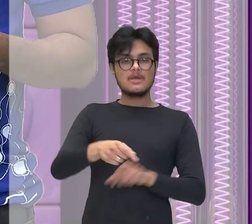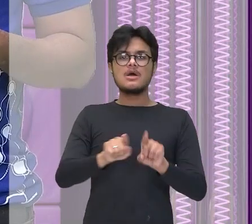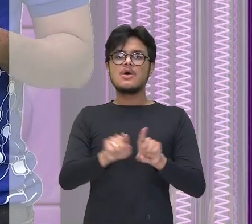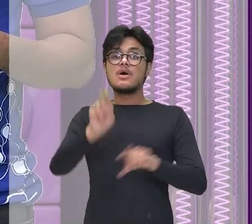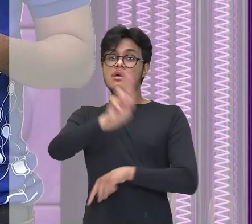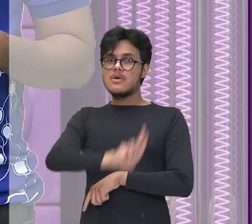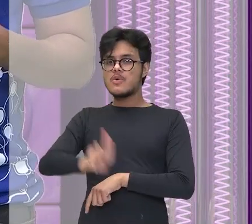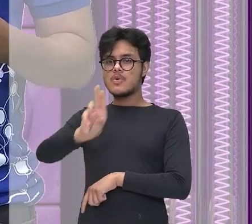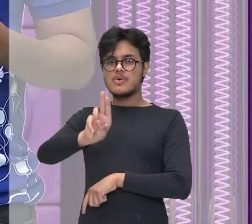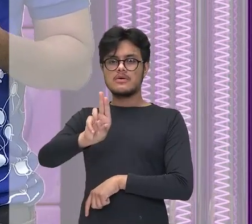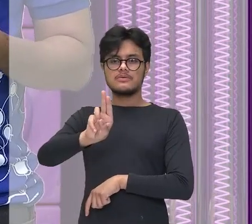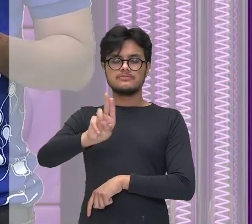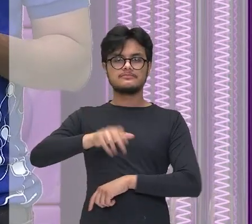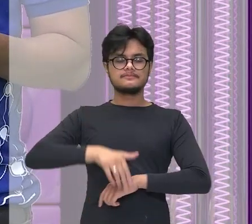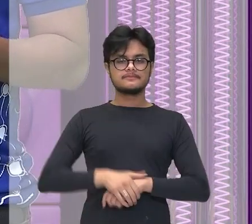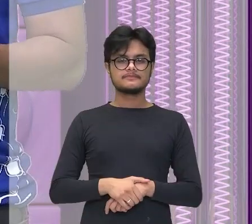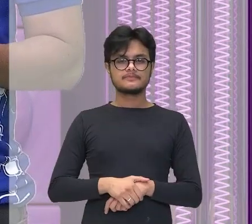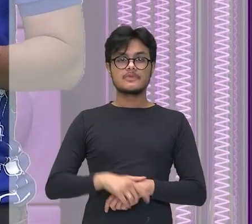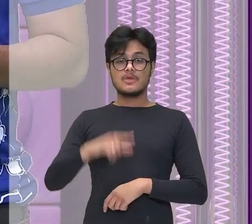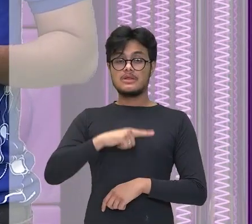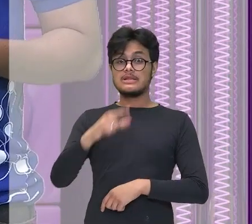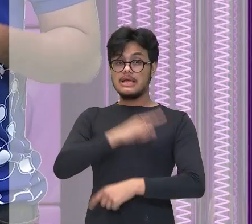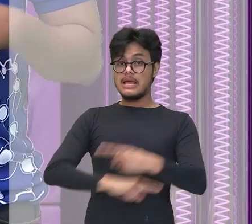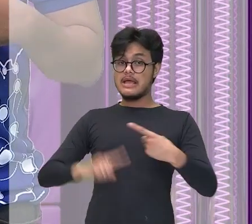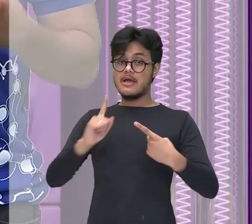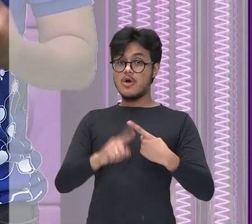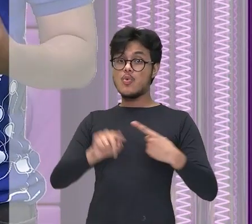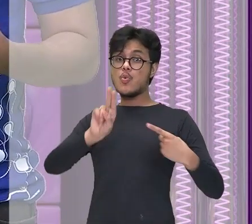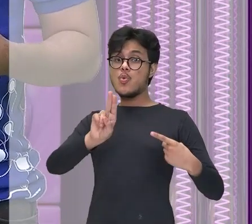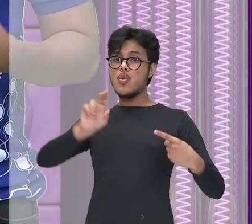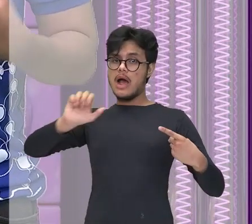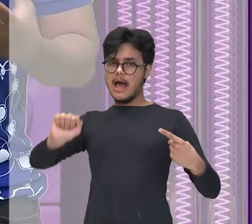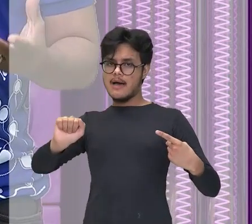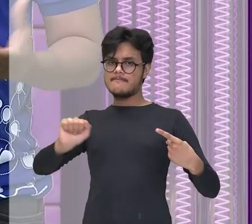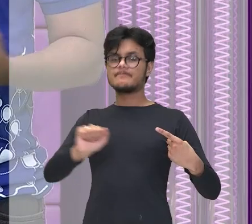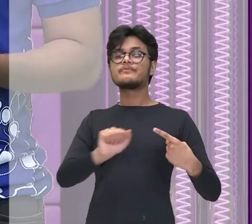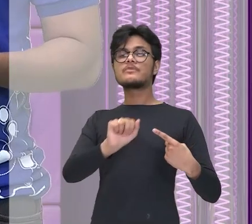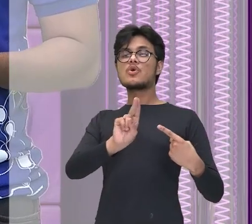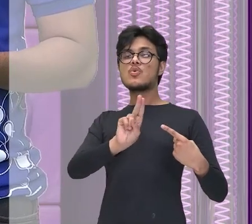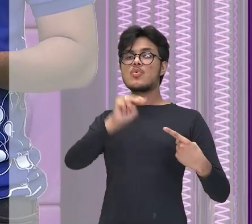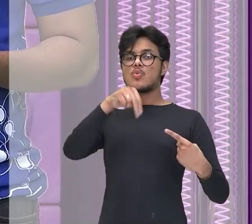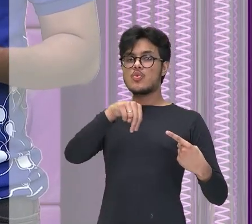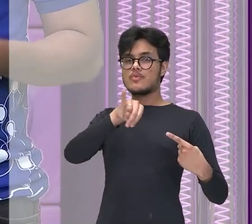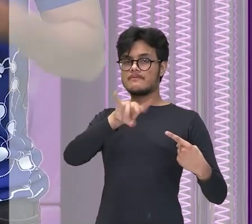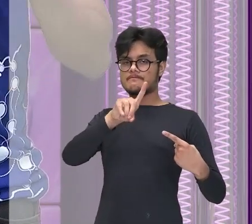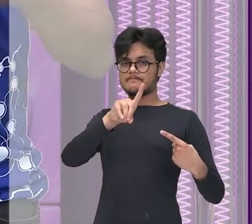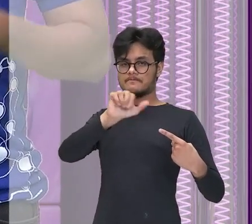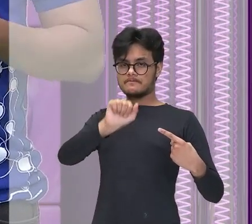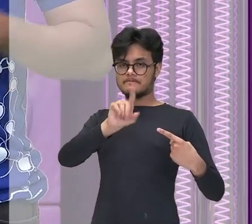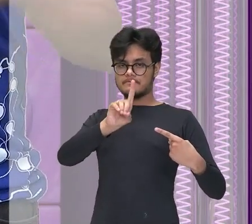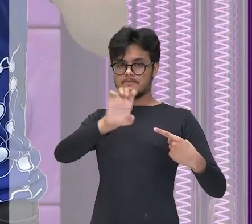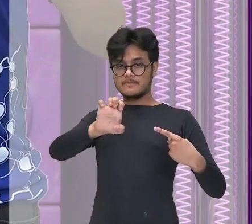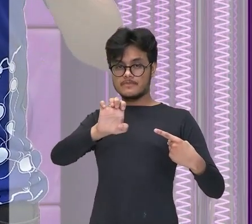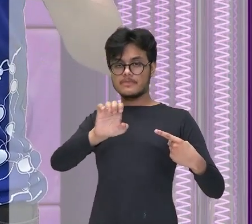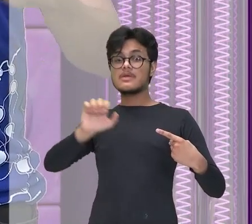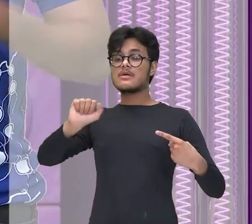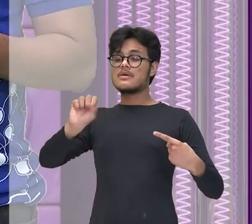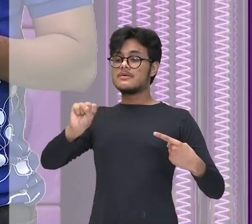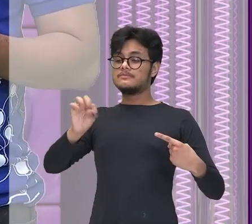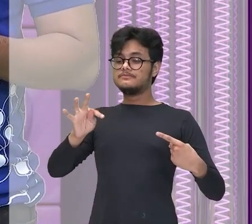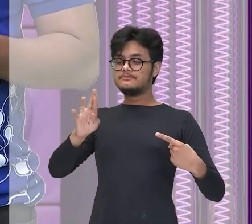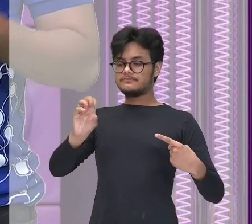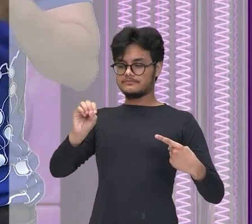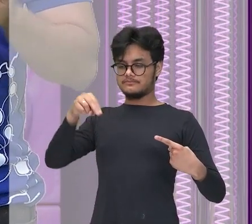utilizamos a unidade astronômica, que é o valor aproximado da Terra até